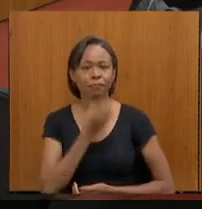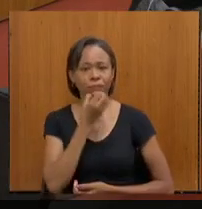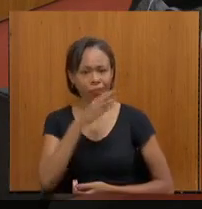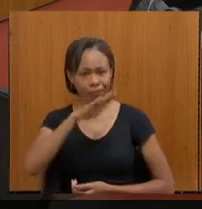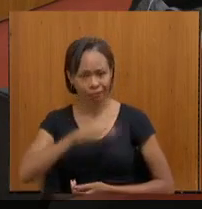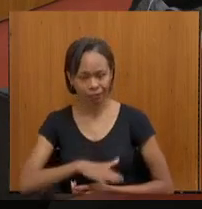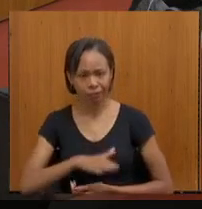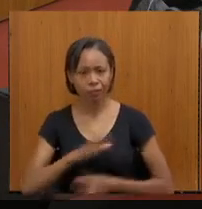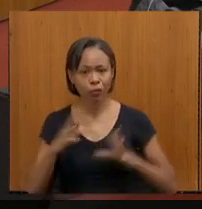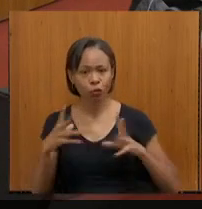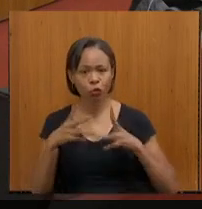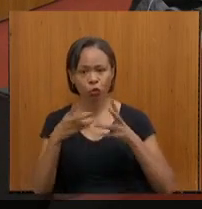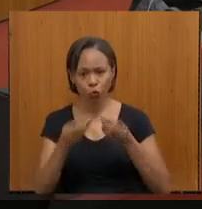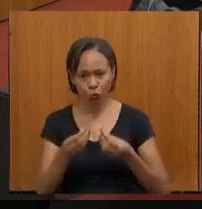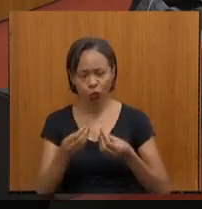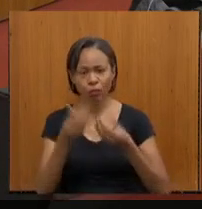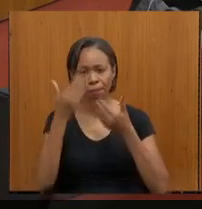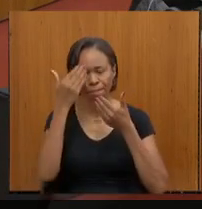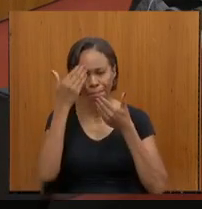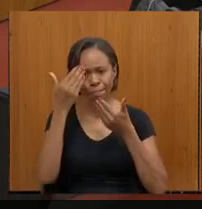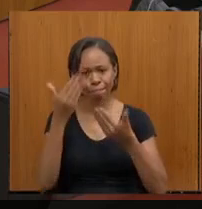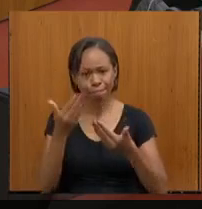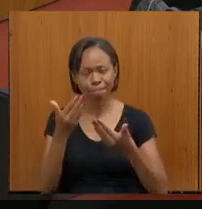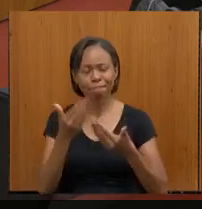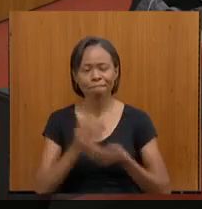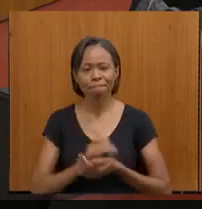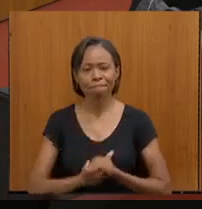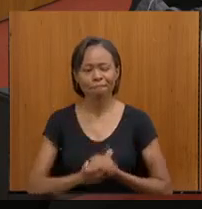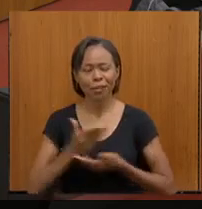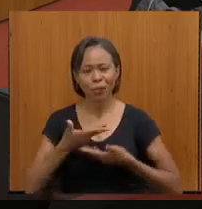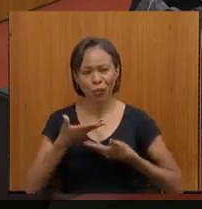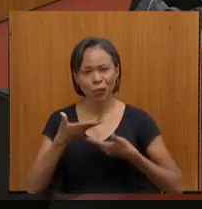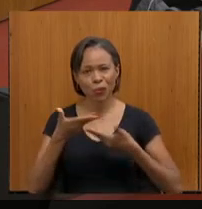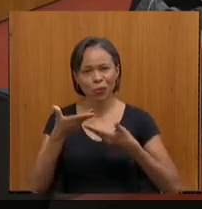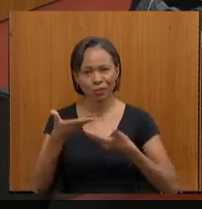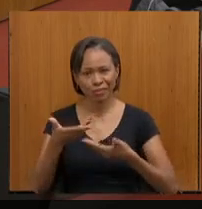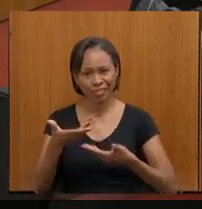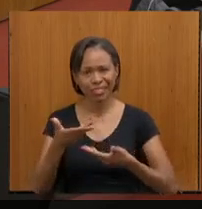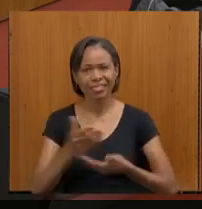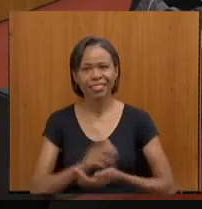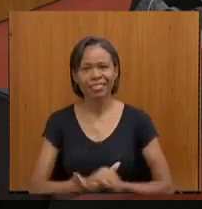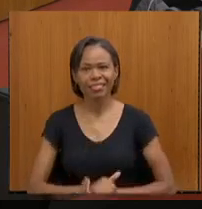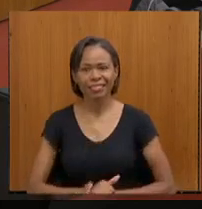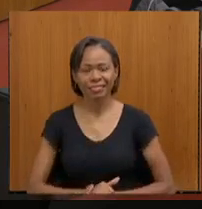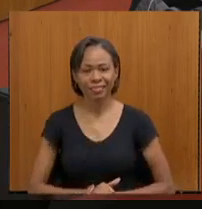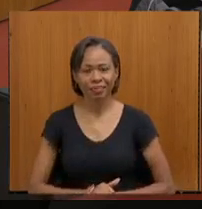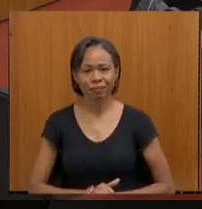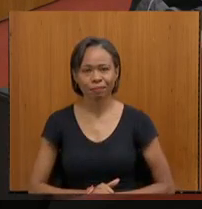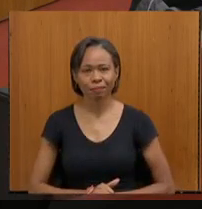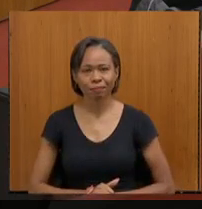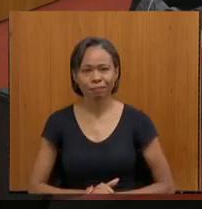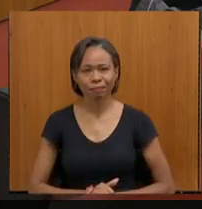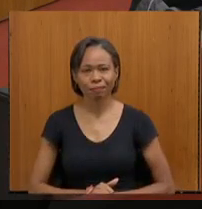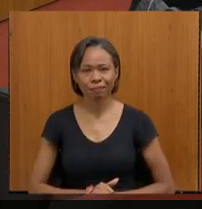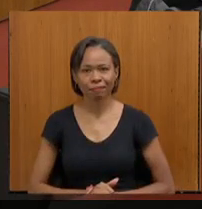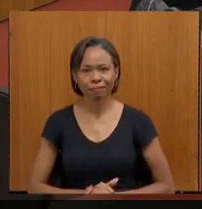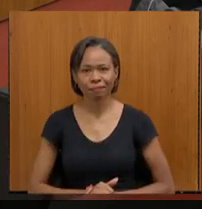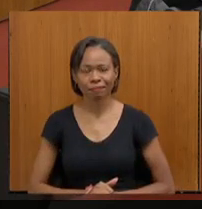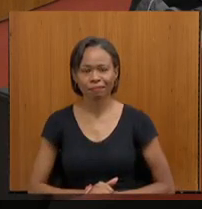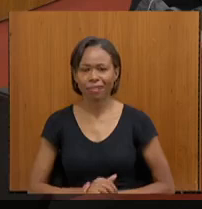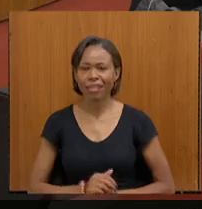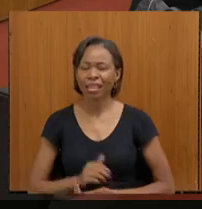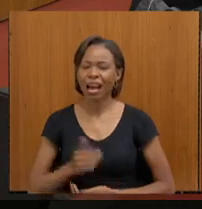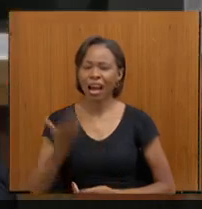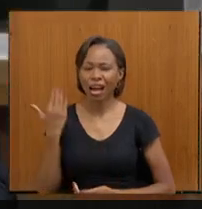tarde Boa tarde a todos muito obrigado seu Pereira pelo convite a gente se conhecer hoje atualmente no